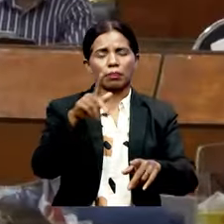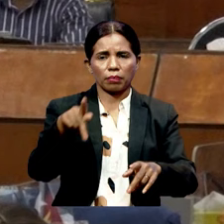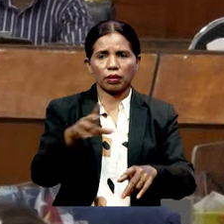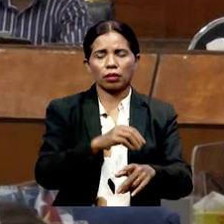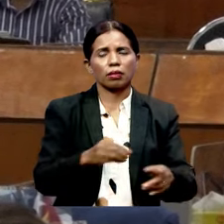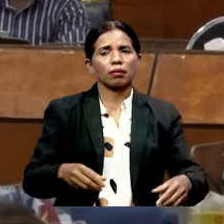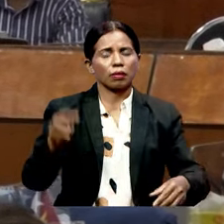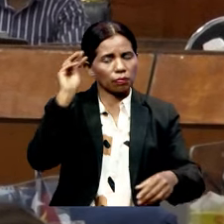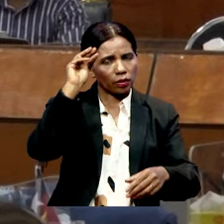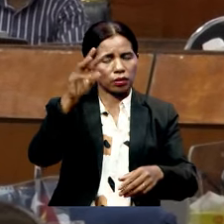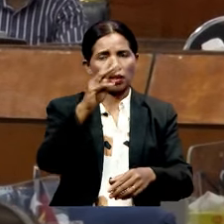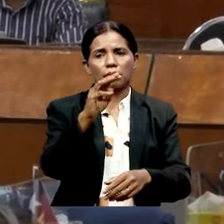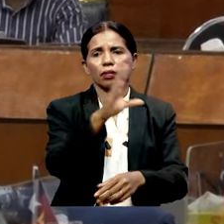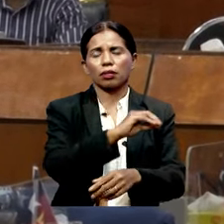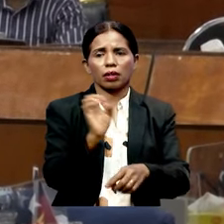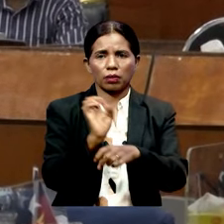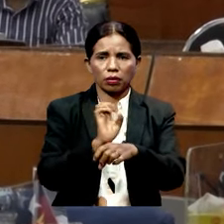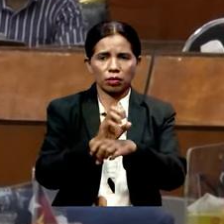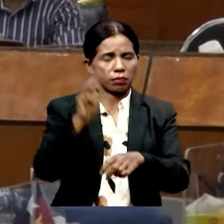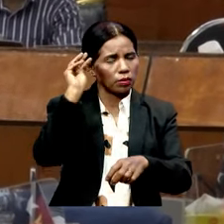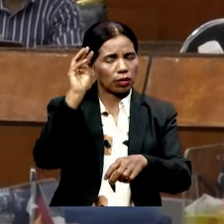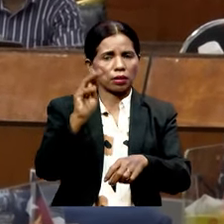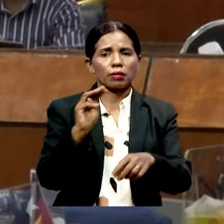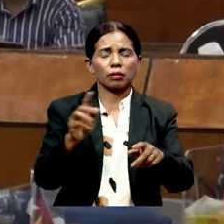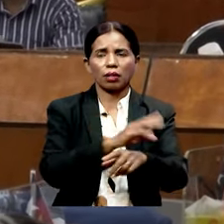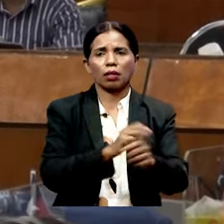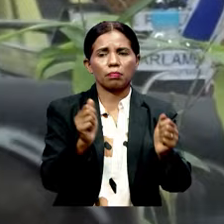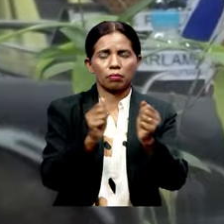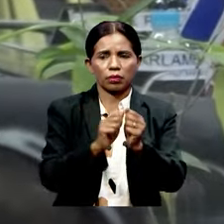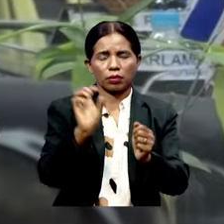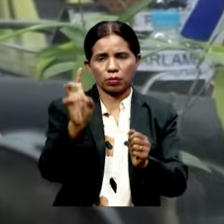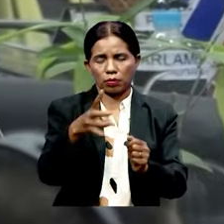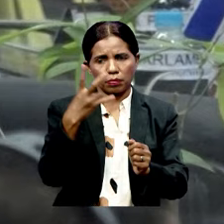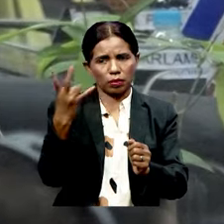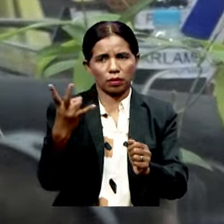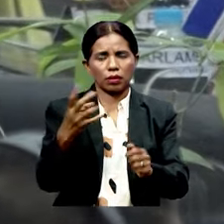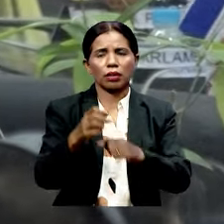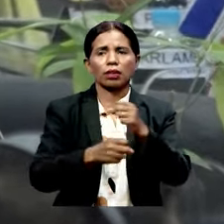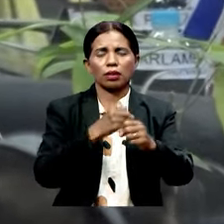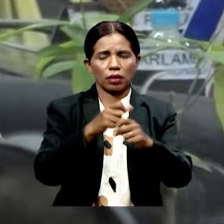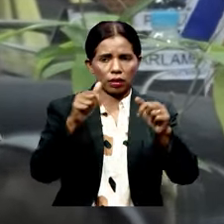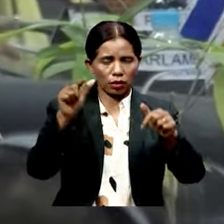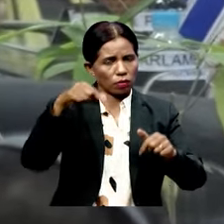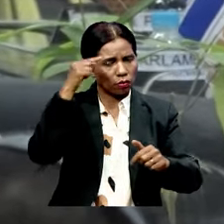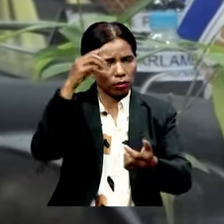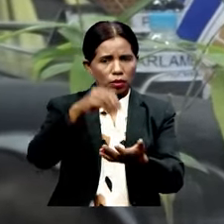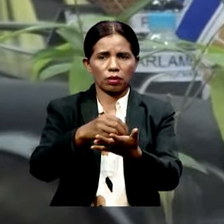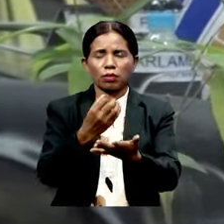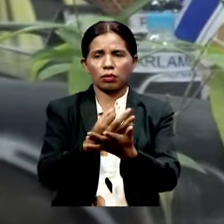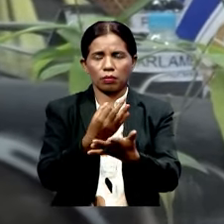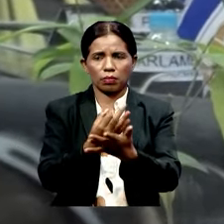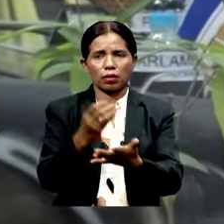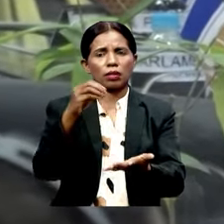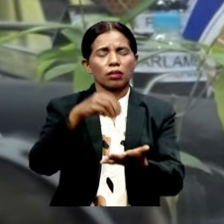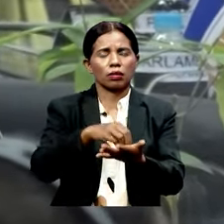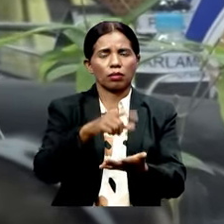ba ministério coordenador assunto econômico no ministro turismo no ambiente hamuto kusano resingitu no hetinang ne governo alocao no orçamento dolar americano